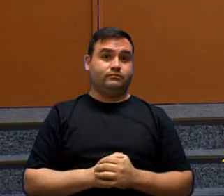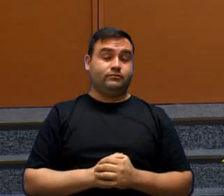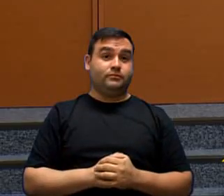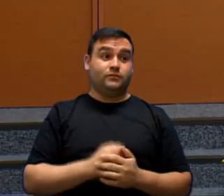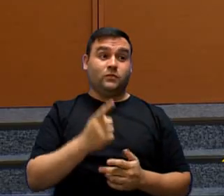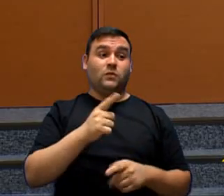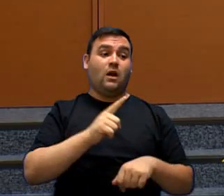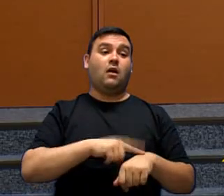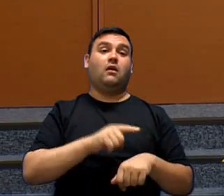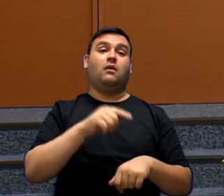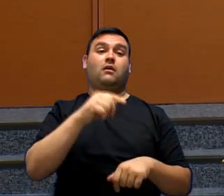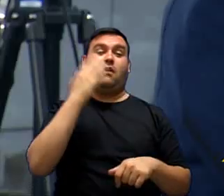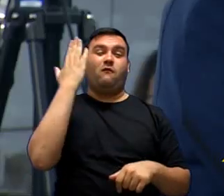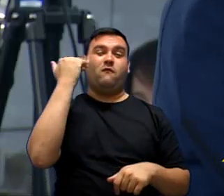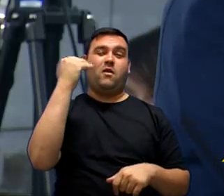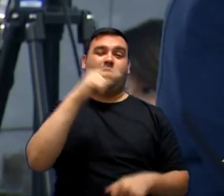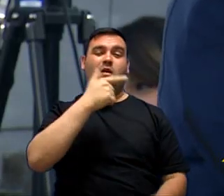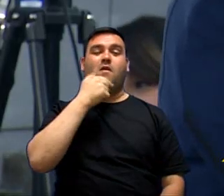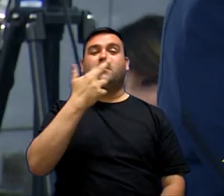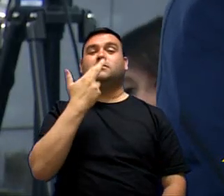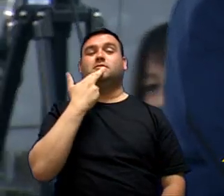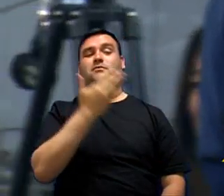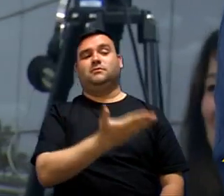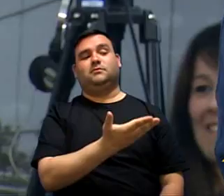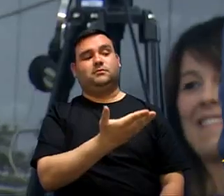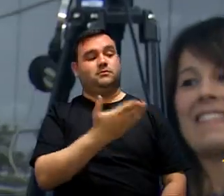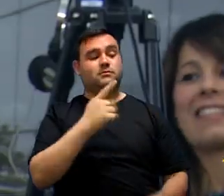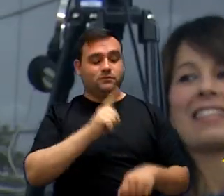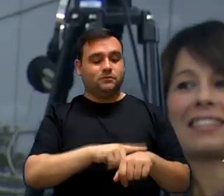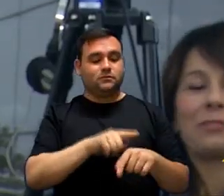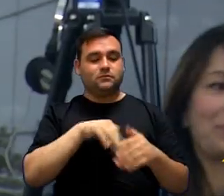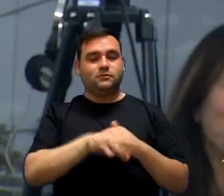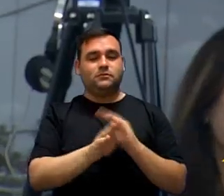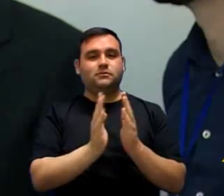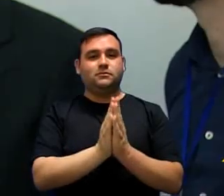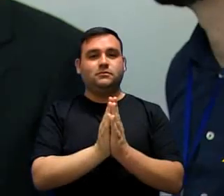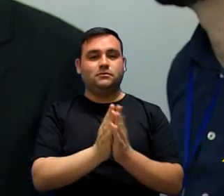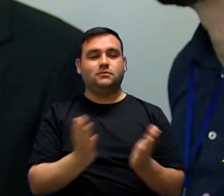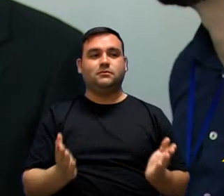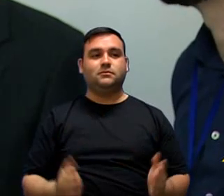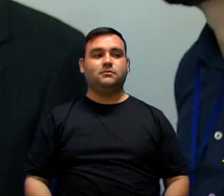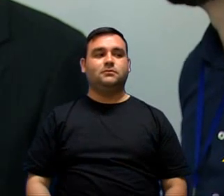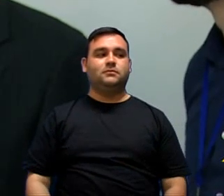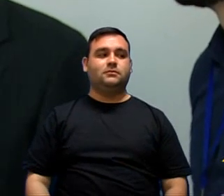Olha os minutos de fama do vereador Manga. Reserva nosso tempo, por gentileza, presidente. Por favor.